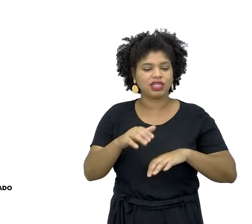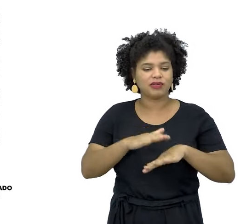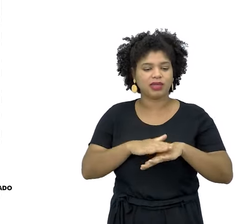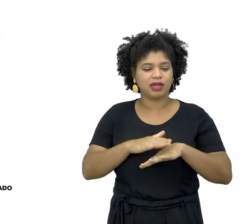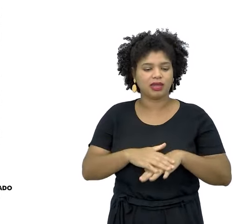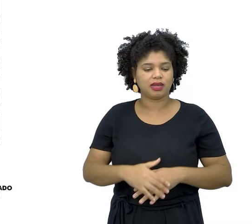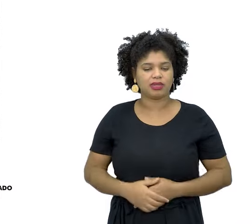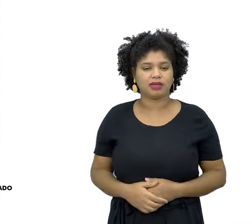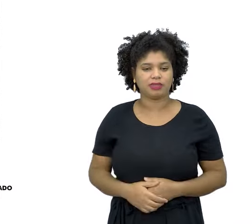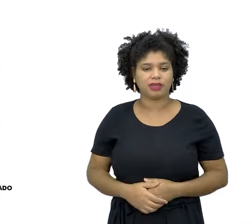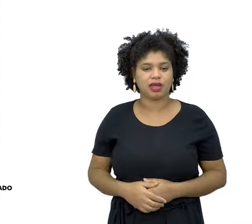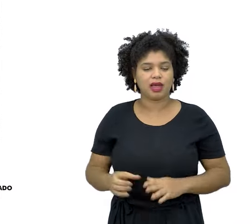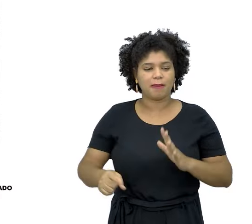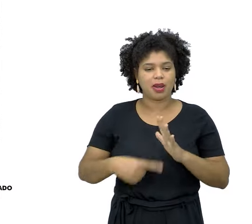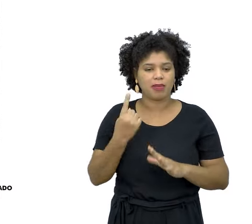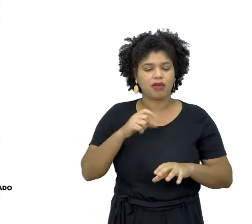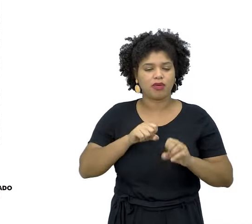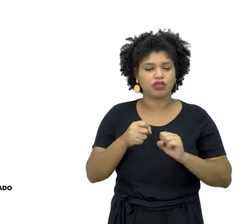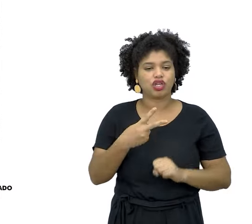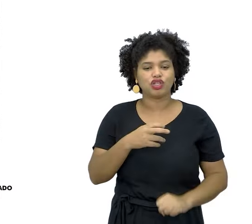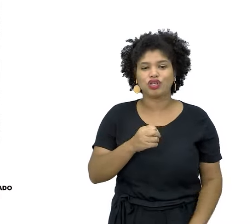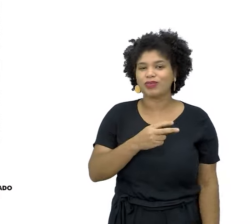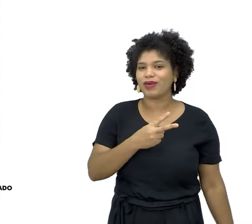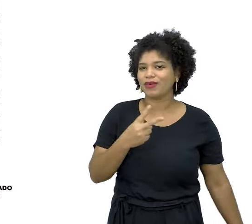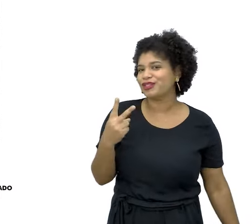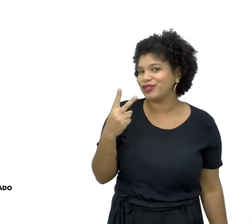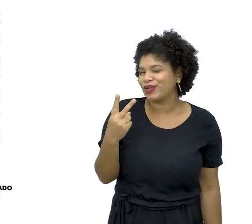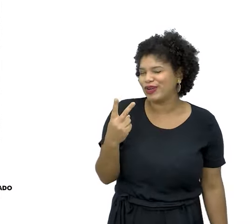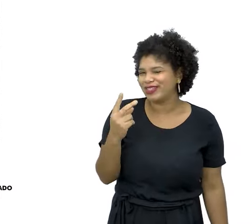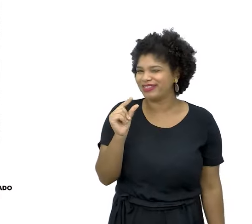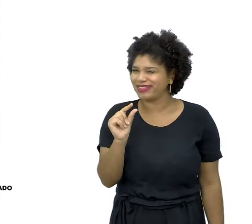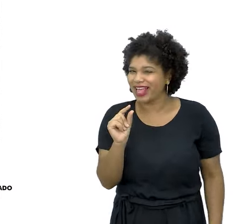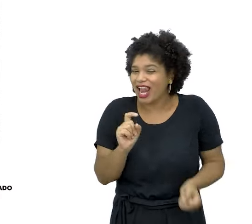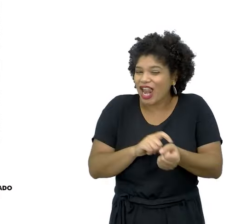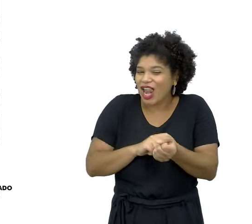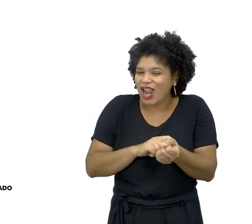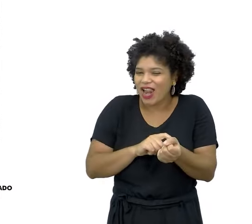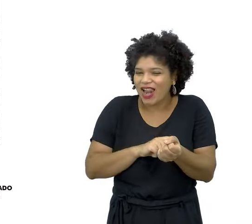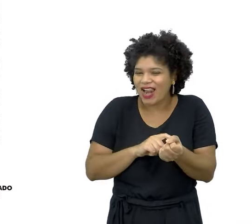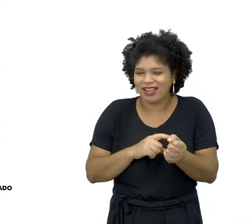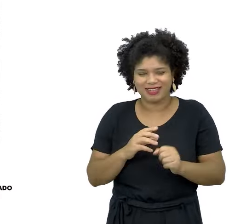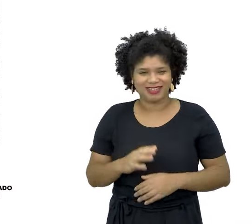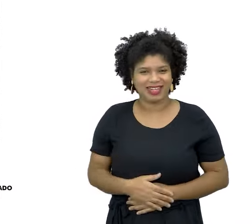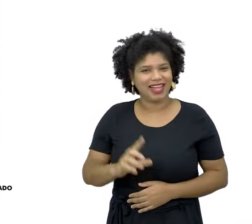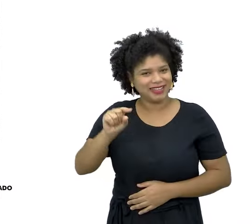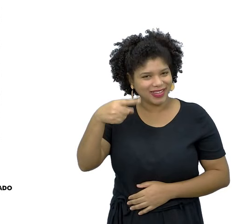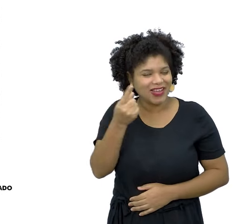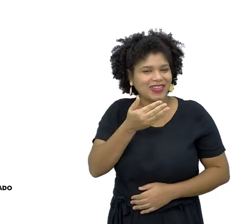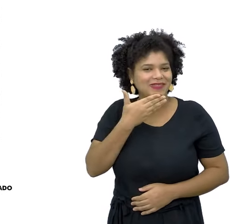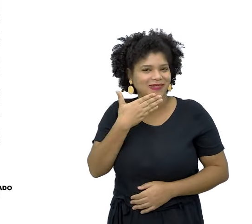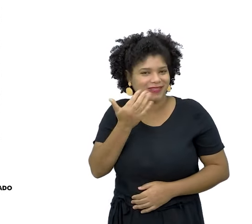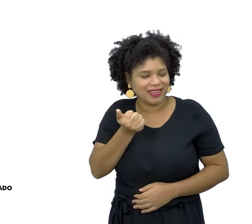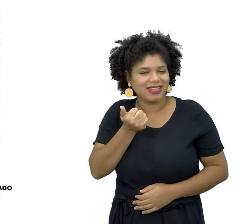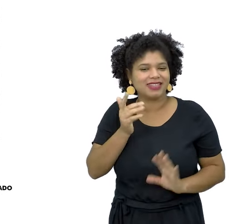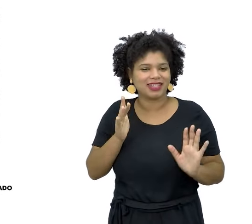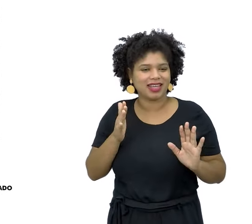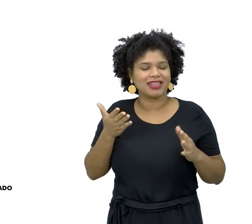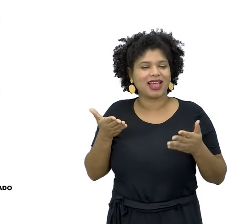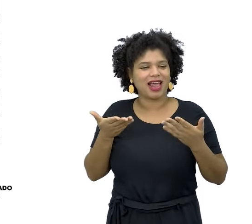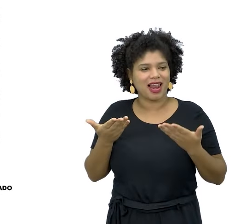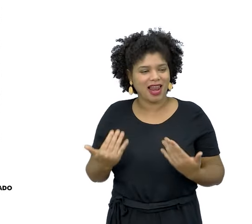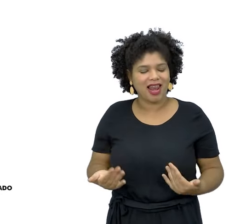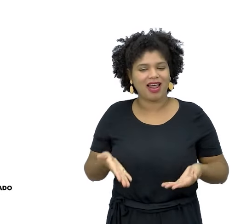É a minha primeira formação de 2022, eu ainda estou um pouquinho nervosa. Na próxima, eu prometo que eu vou estar um